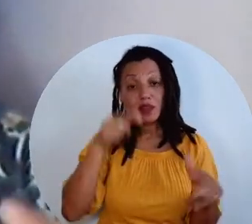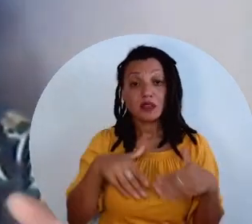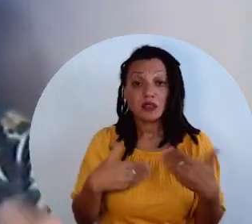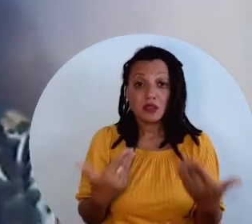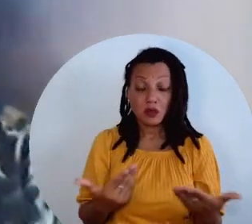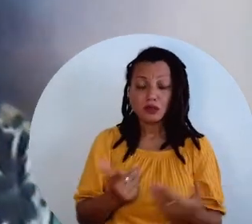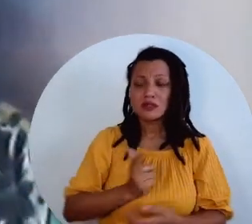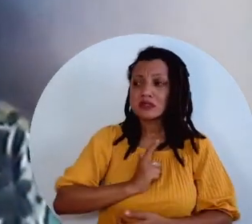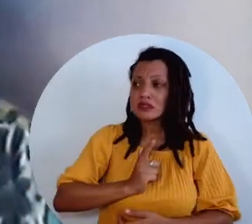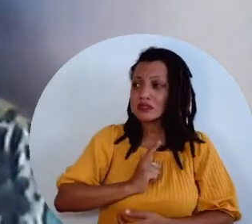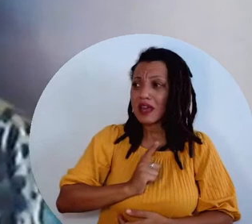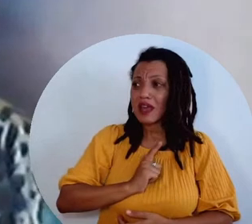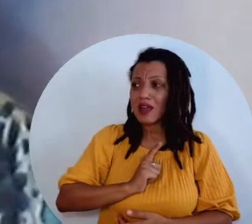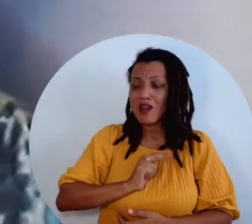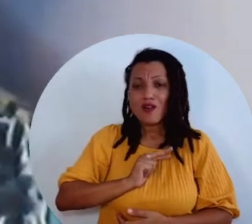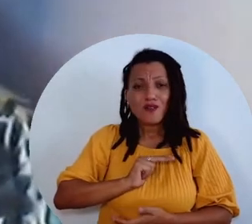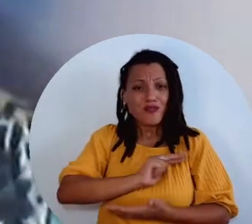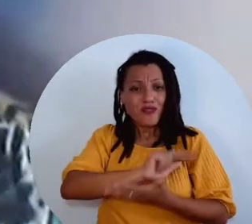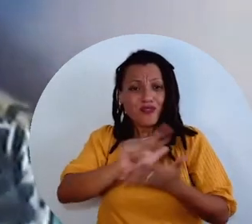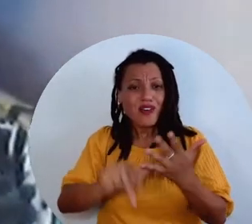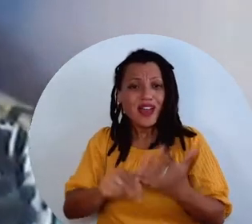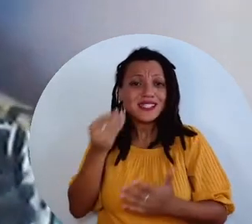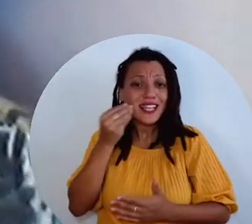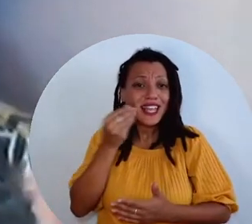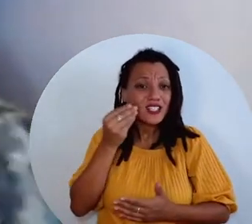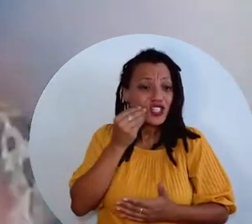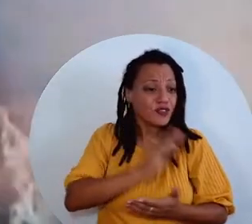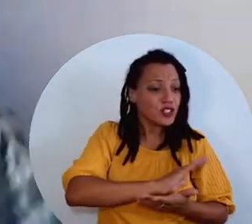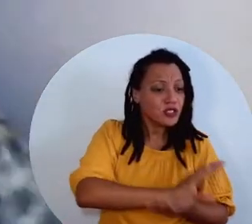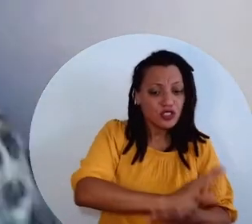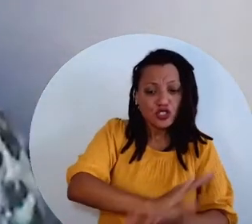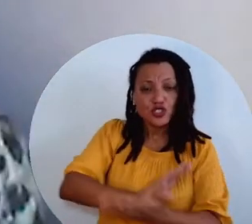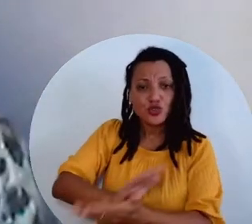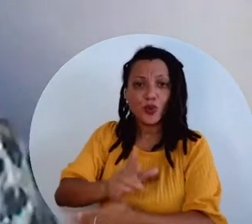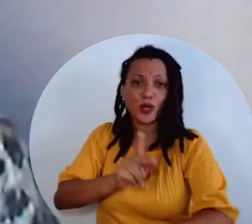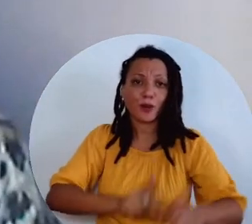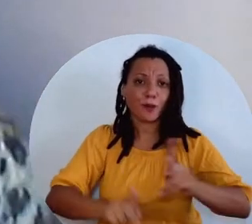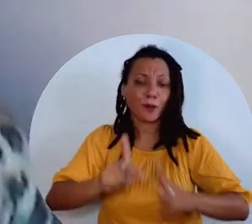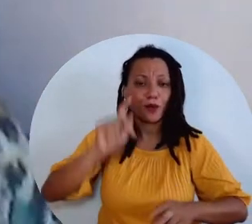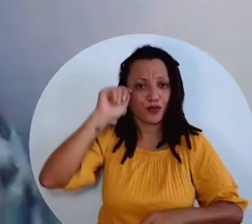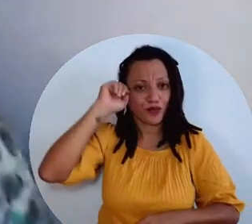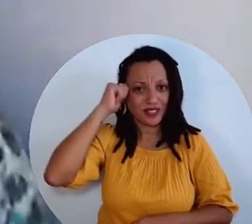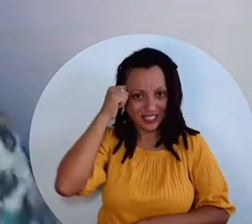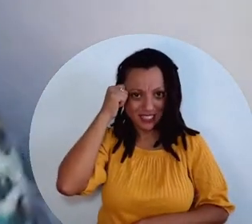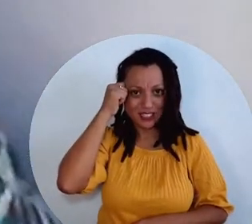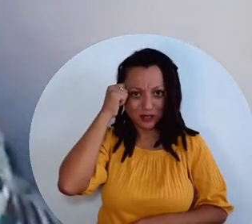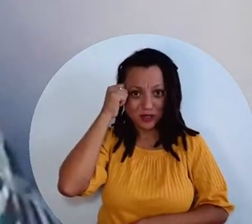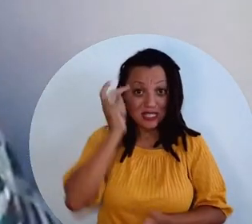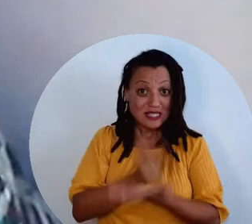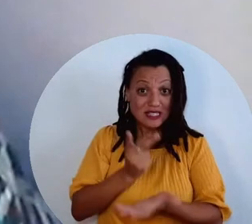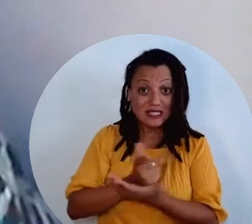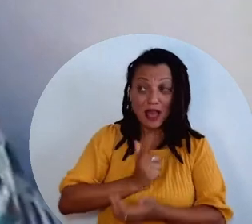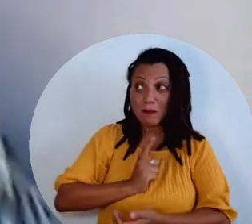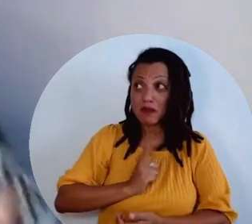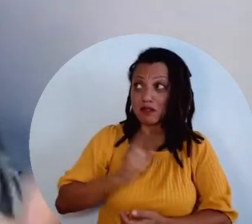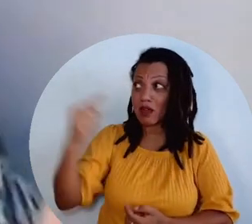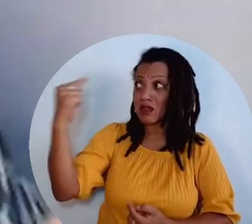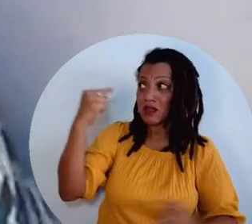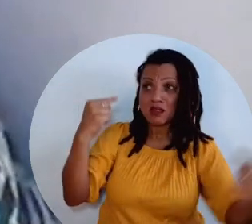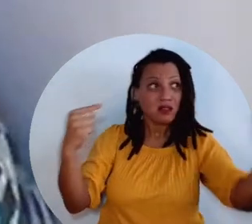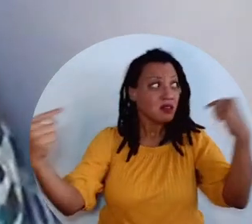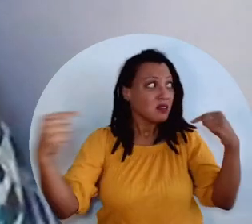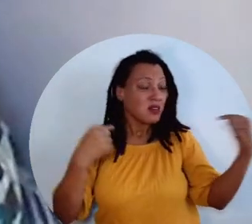série de tentáculos, efetivamente. E todos nós, pessoas negras, temos um tentáculo virado para nós.